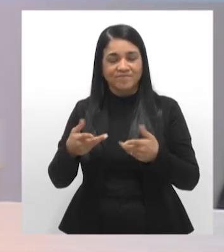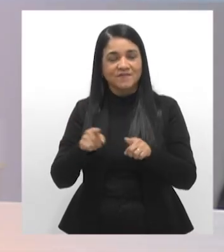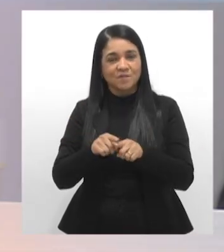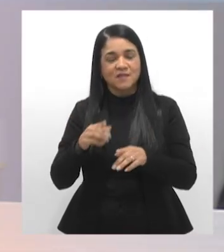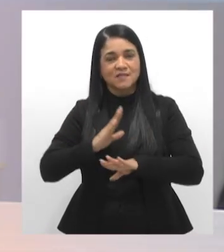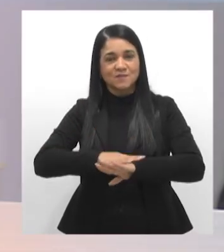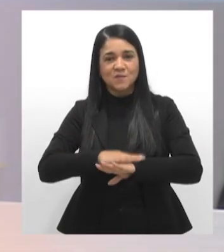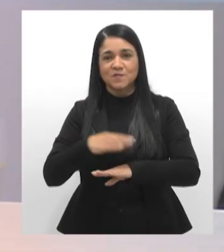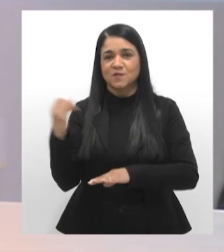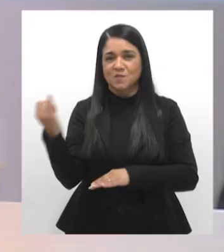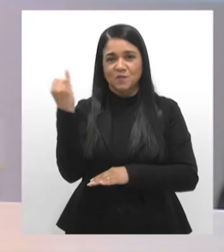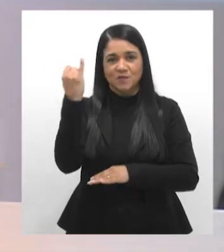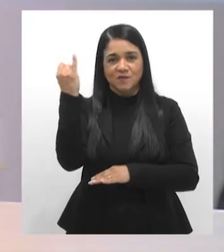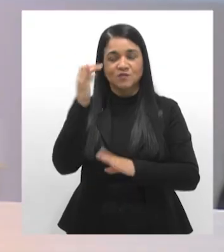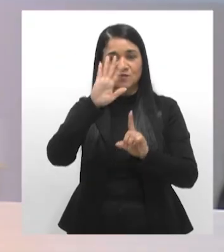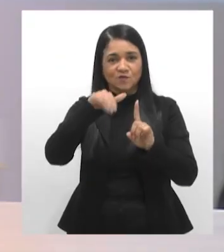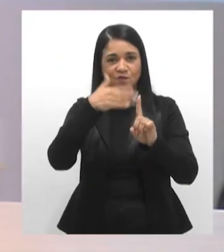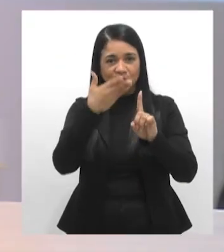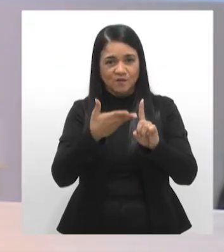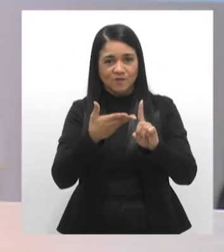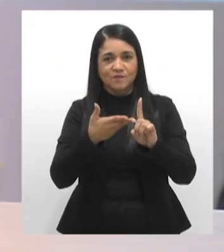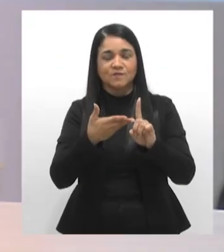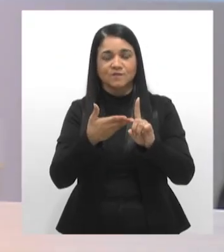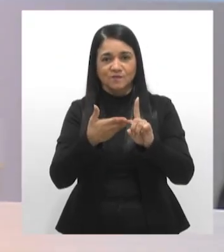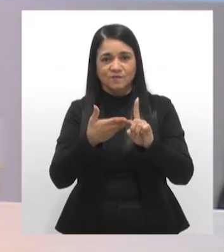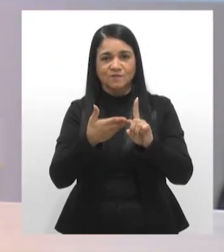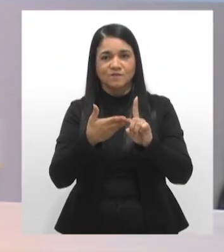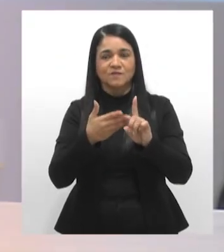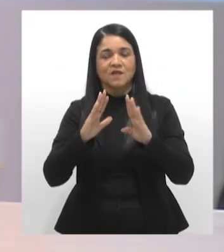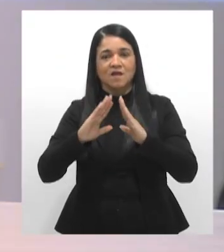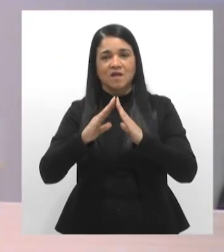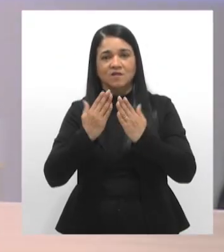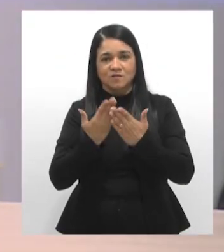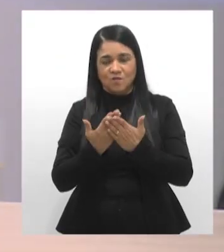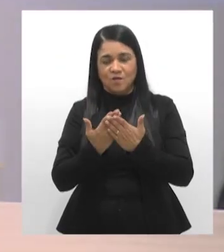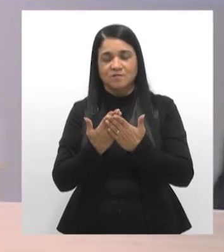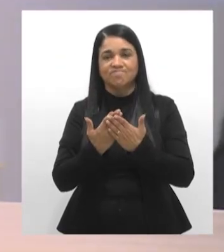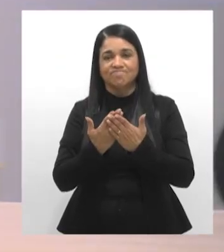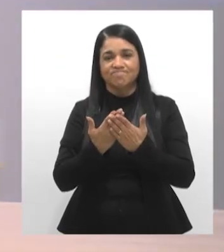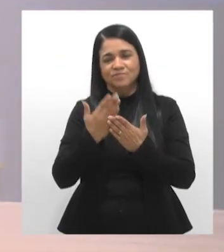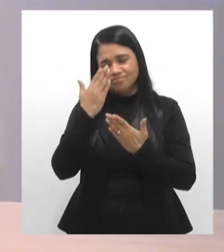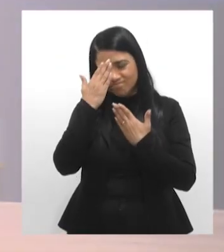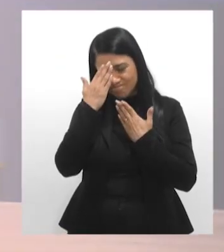importante de homenagem à Escola do Parlamento. Tá? Muito obrigado.